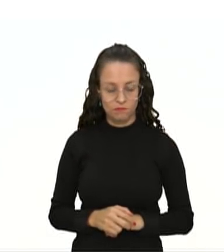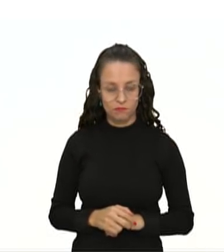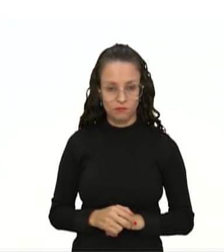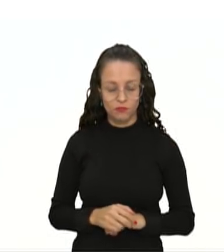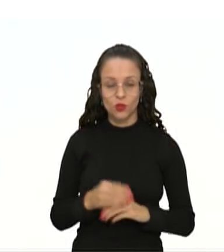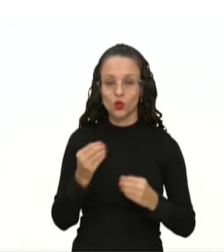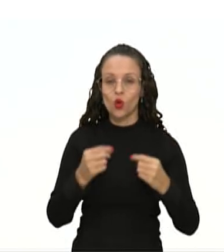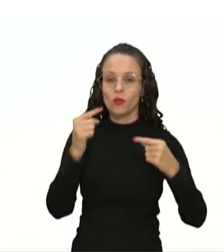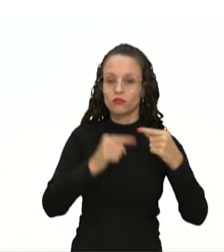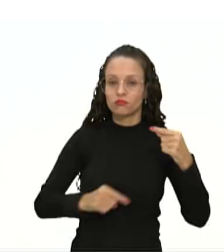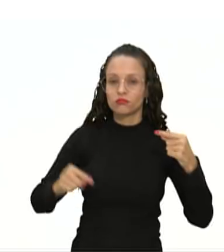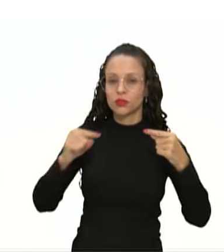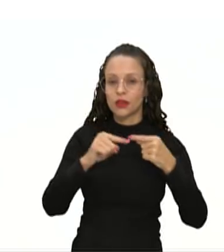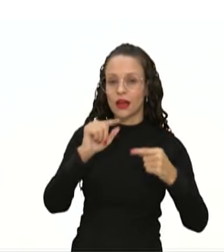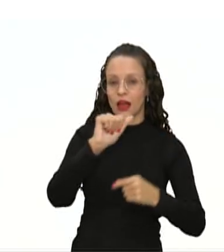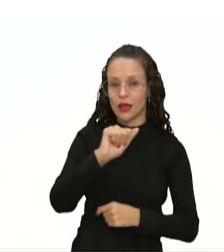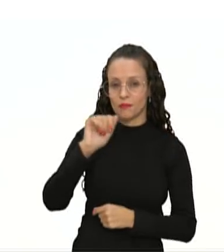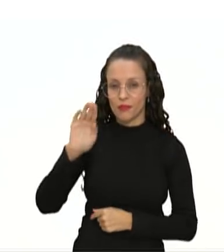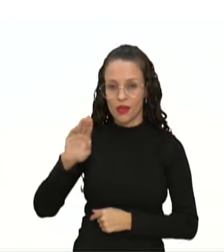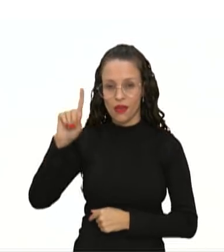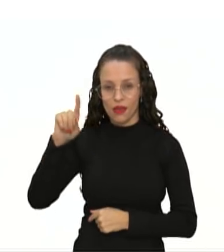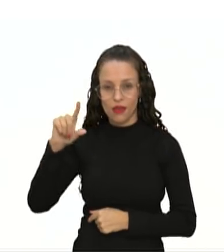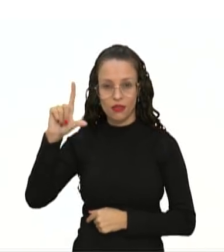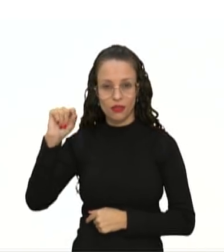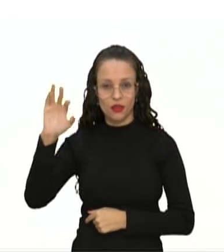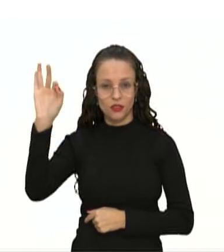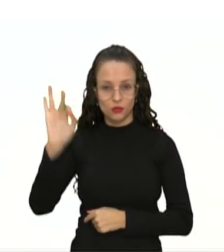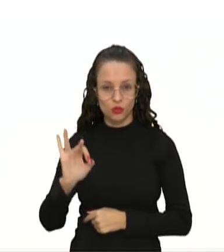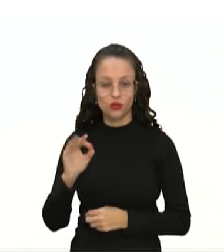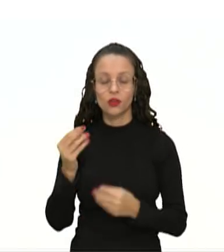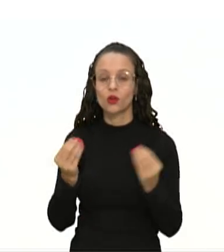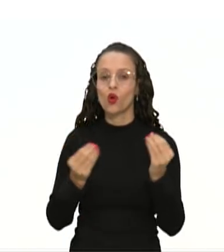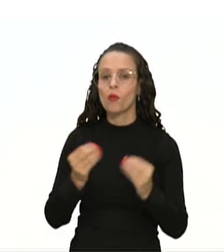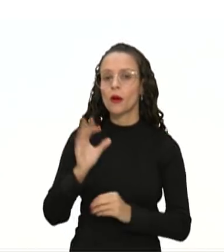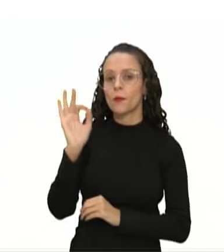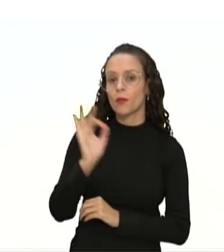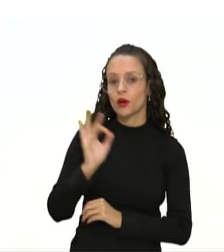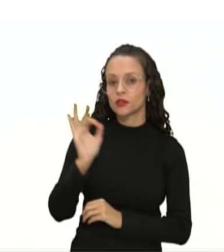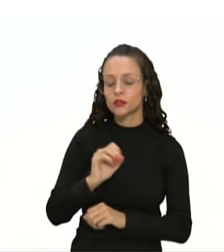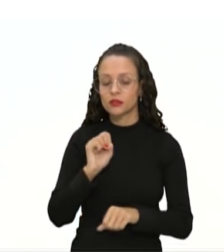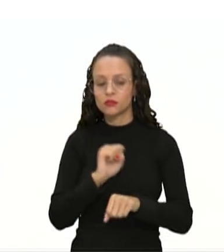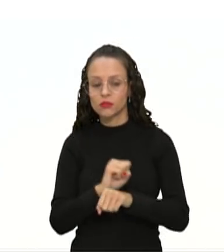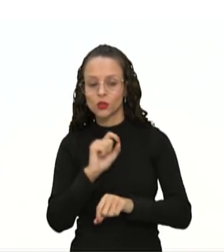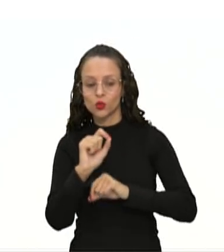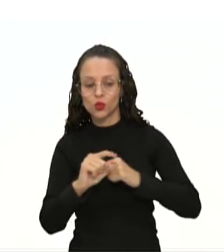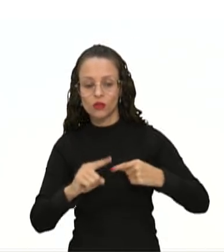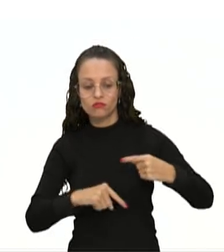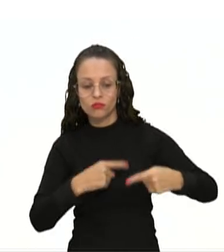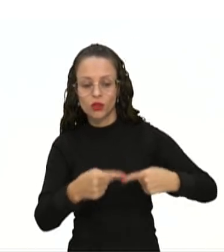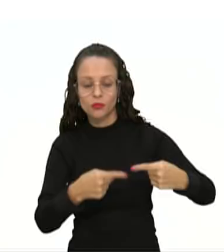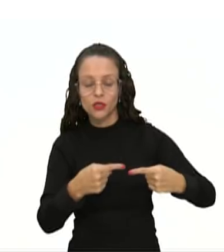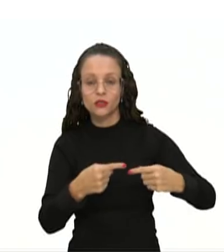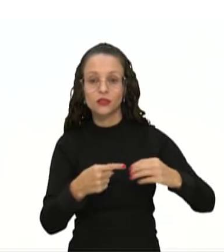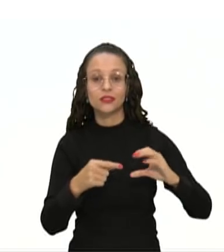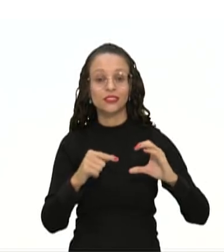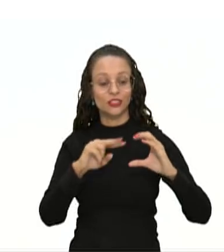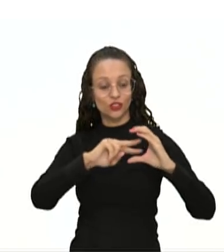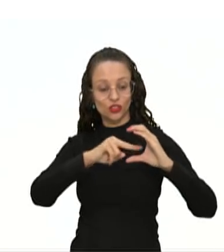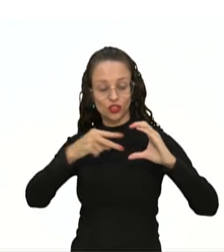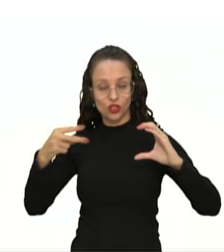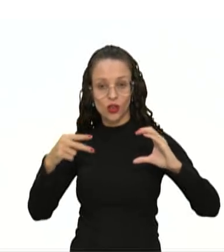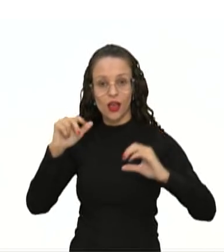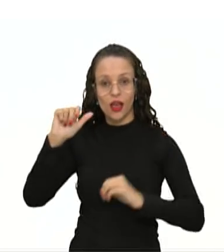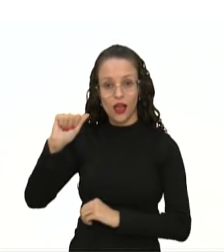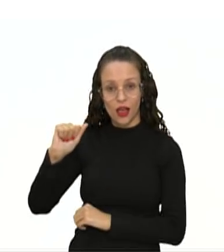os locos A e B é de 10%. Em que percentual serão esperados os descendentes de genótipo Azão,